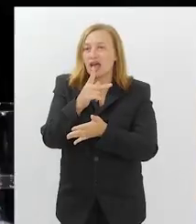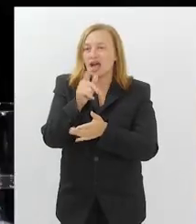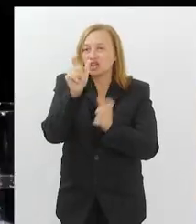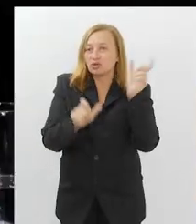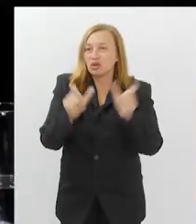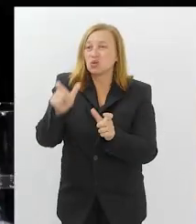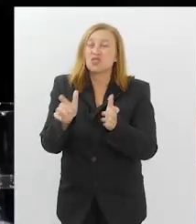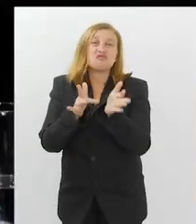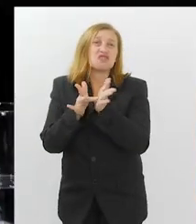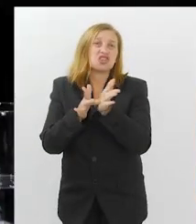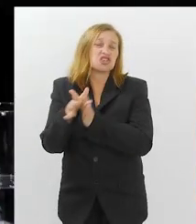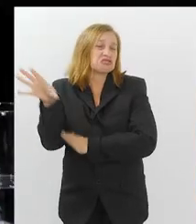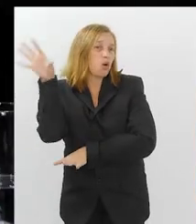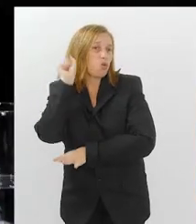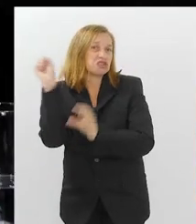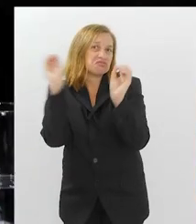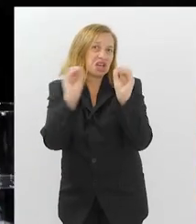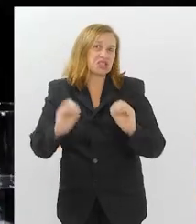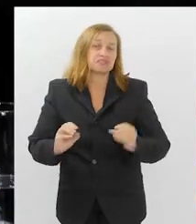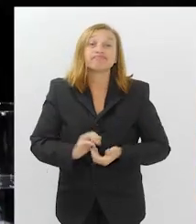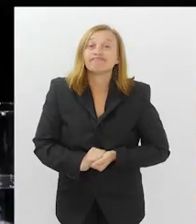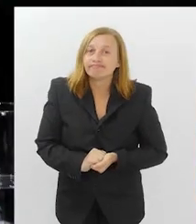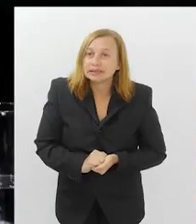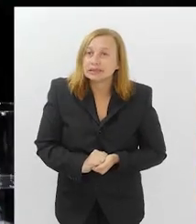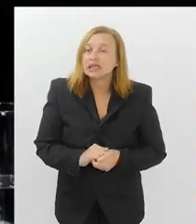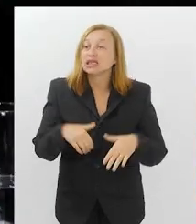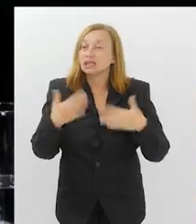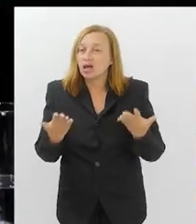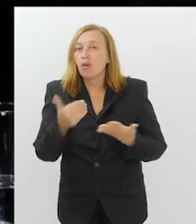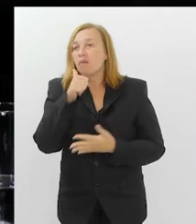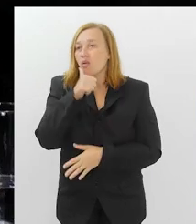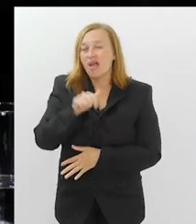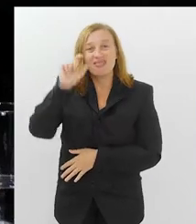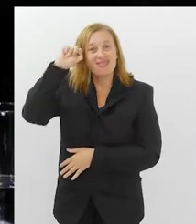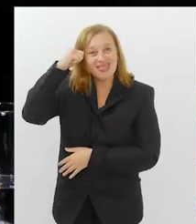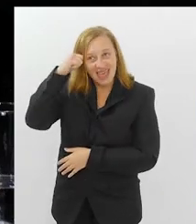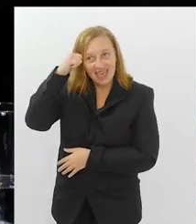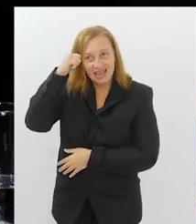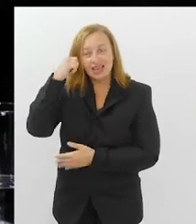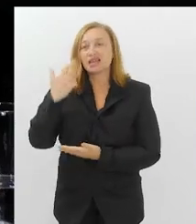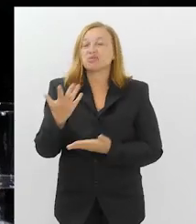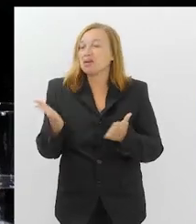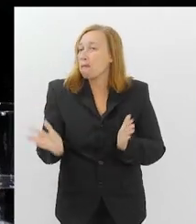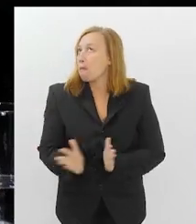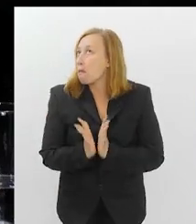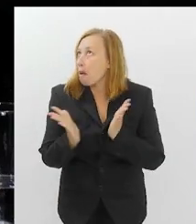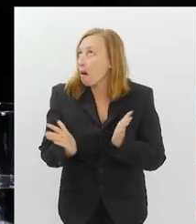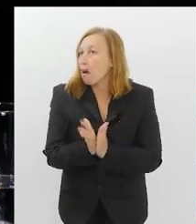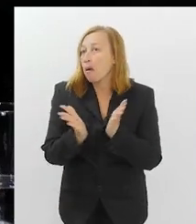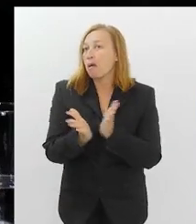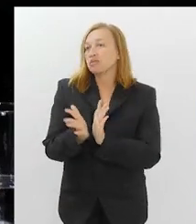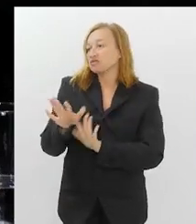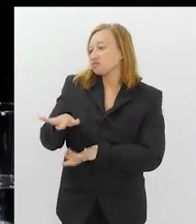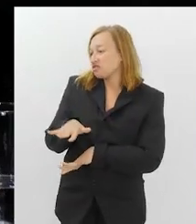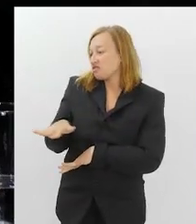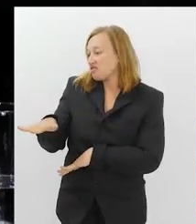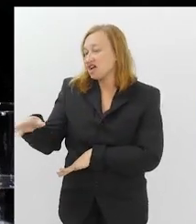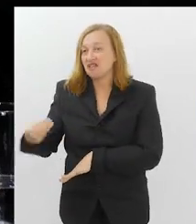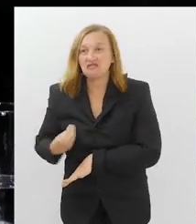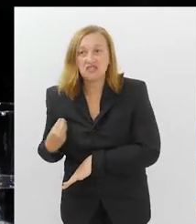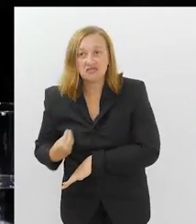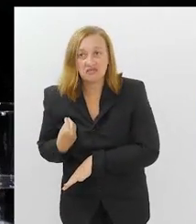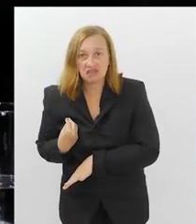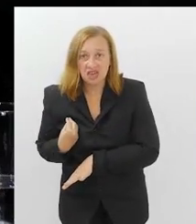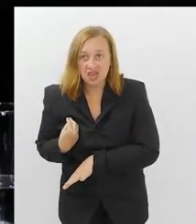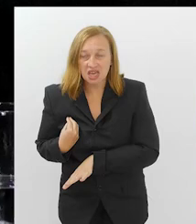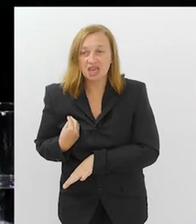gente ainda tem o silenciamento dos seus ouvidos. Então, e a mulher negra, por ser a pobre, a